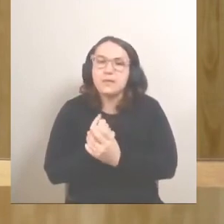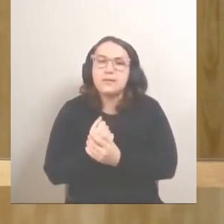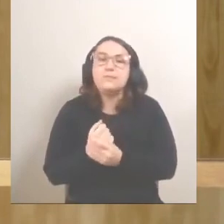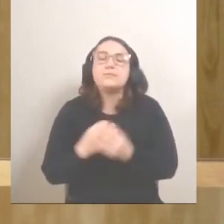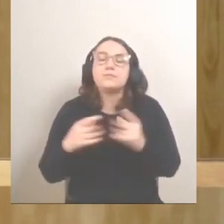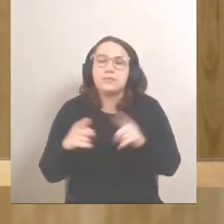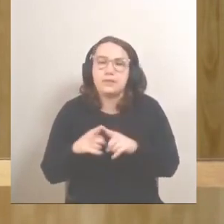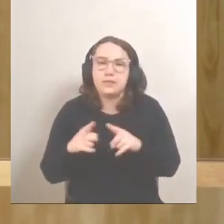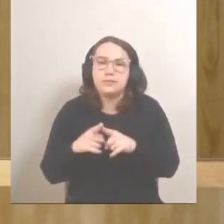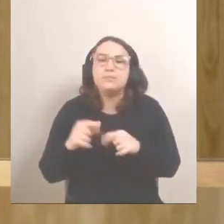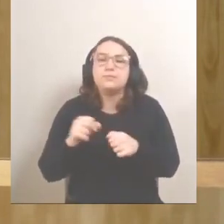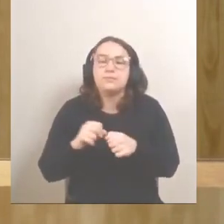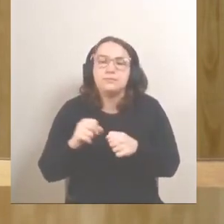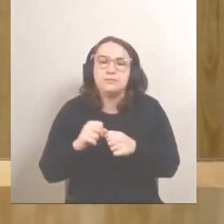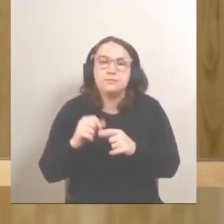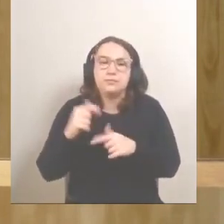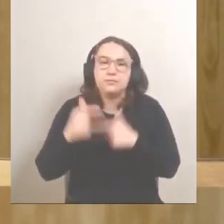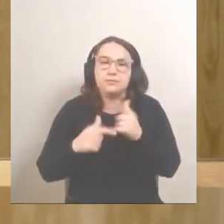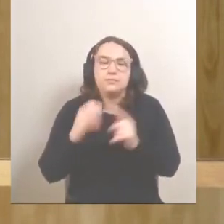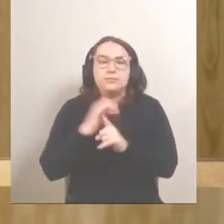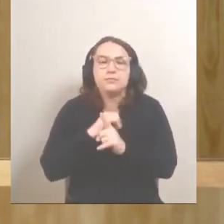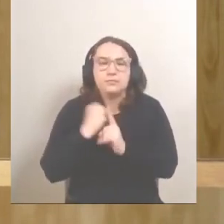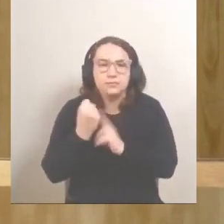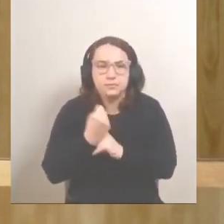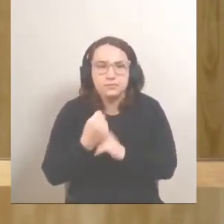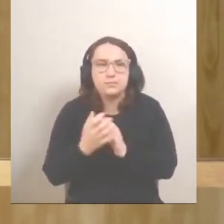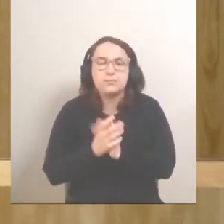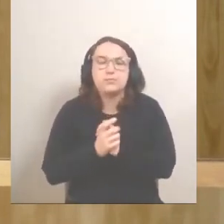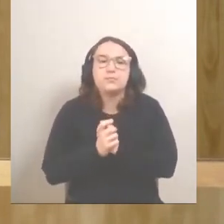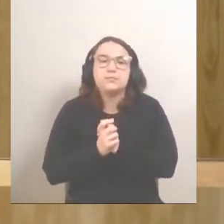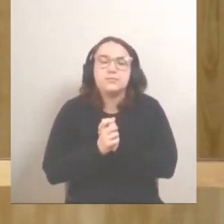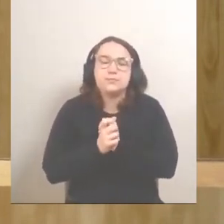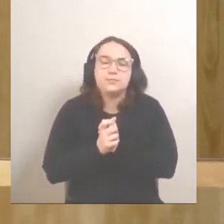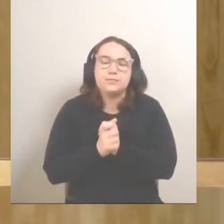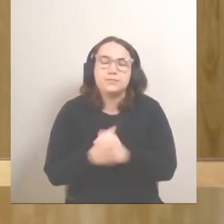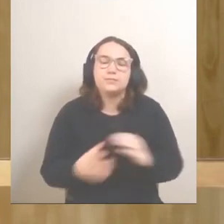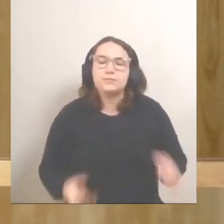faz um trabalho social. Queridos,